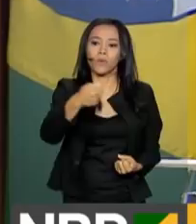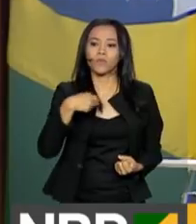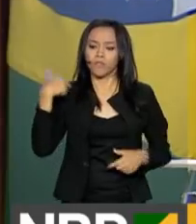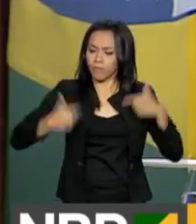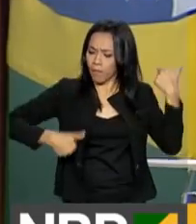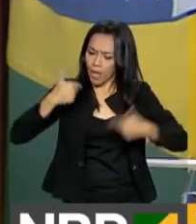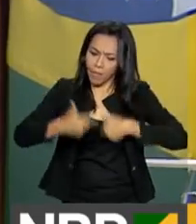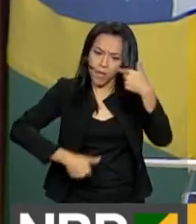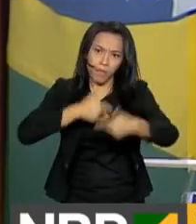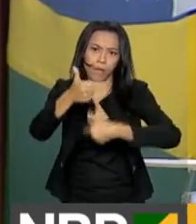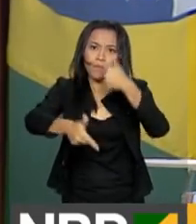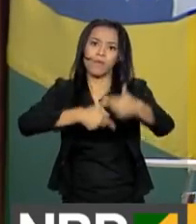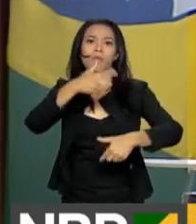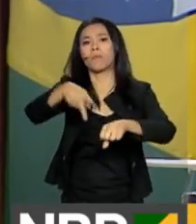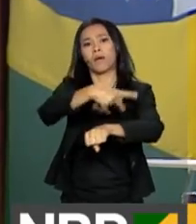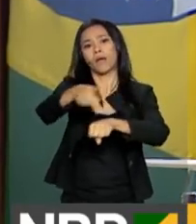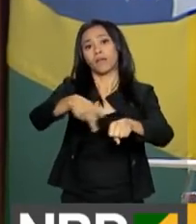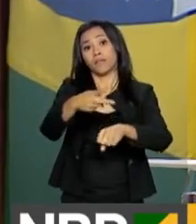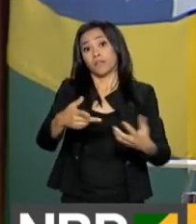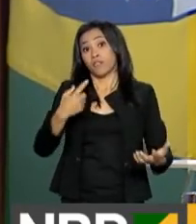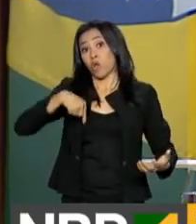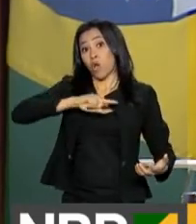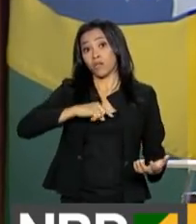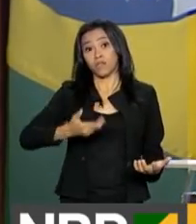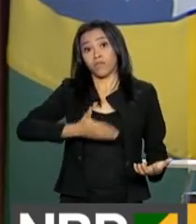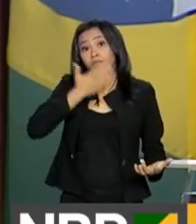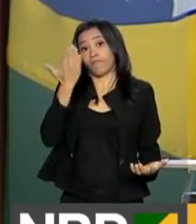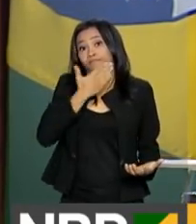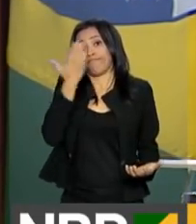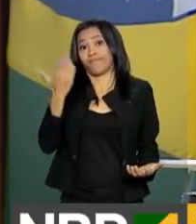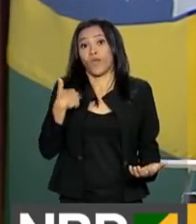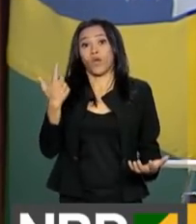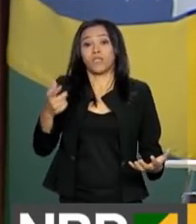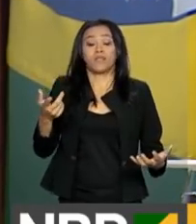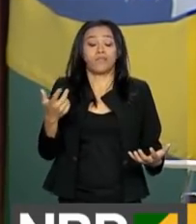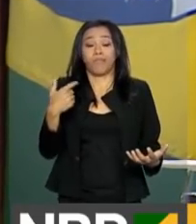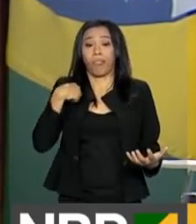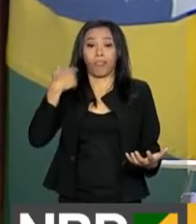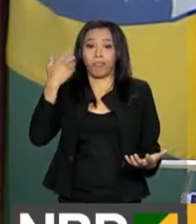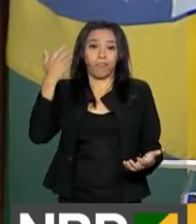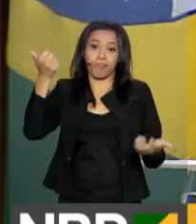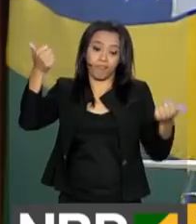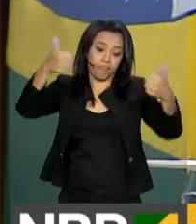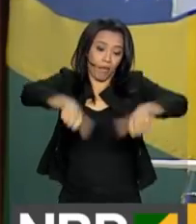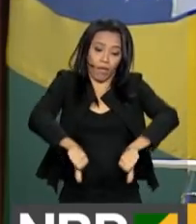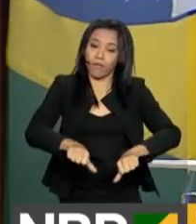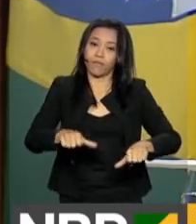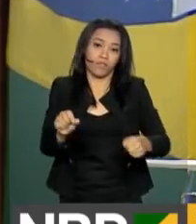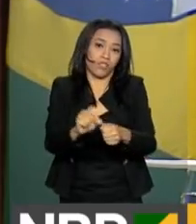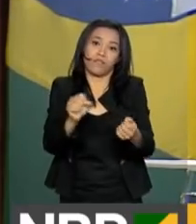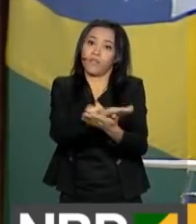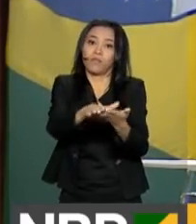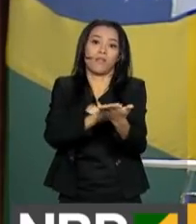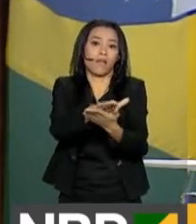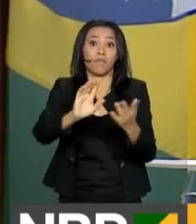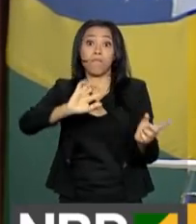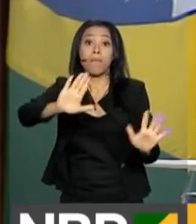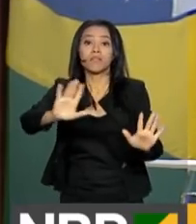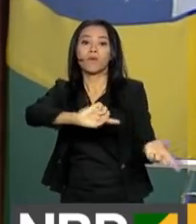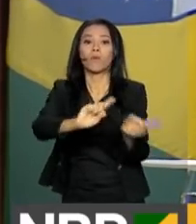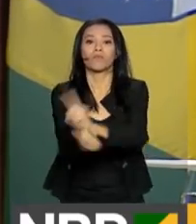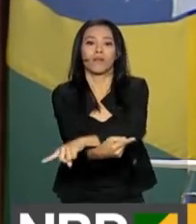país nós teríamos sobrado nós teríamos é mergulhado no esquecimento e não teríamos feito absolutamente nada ao contrário